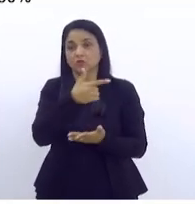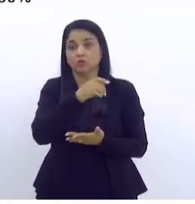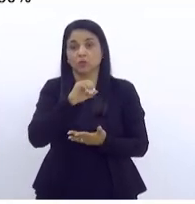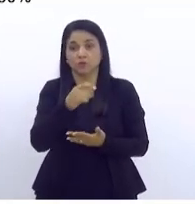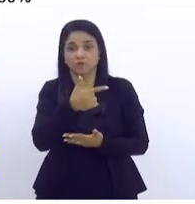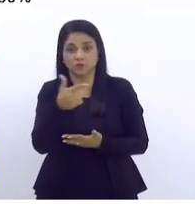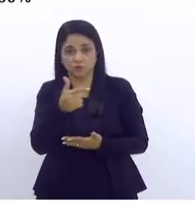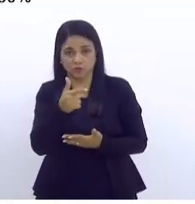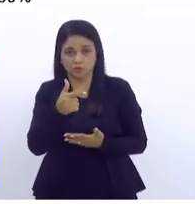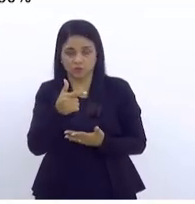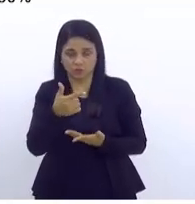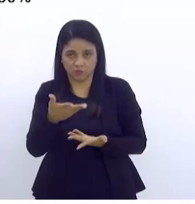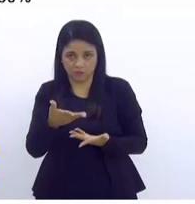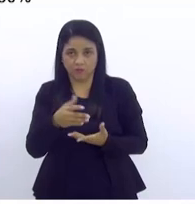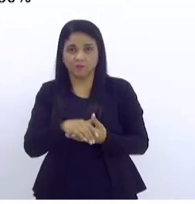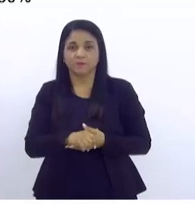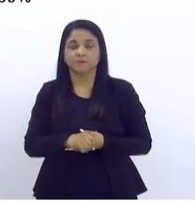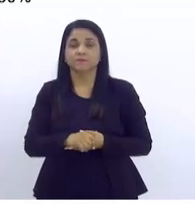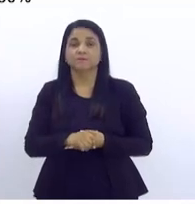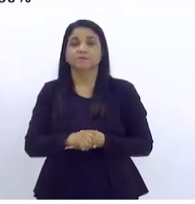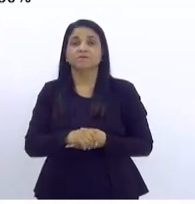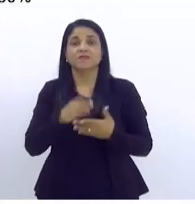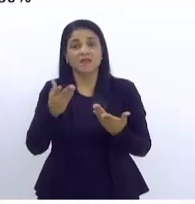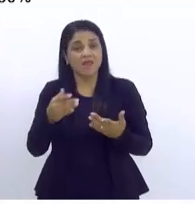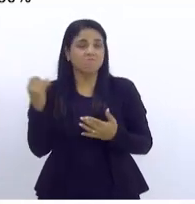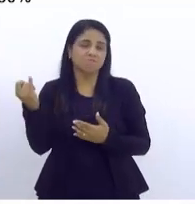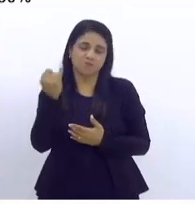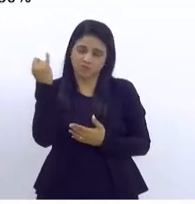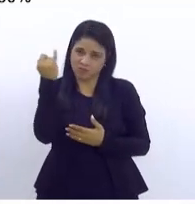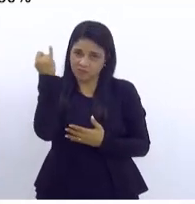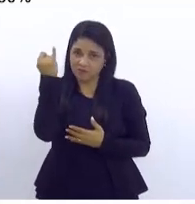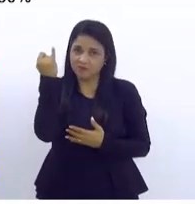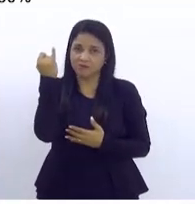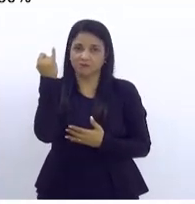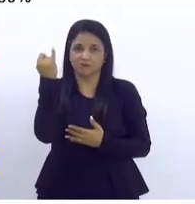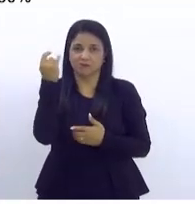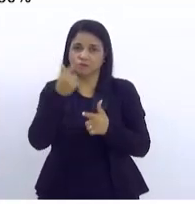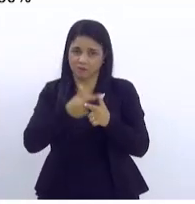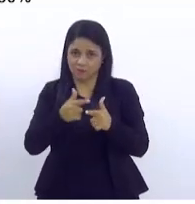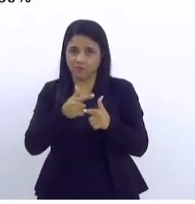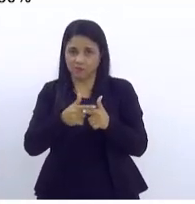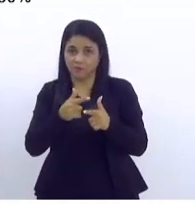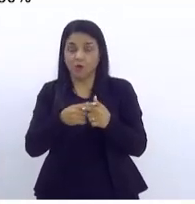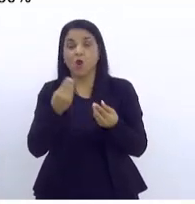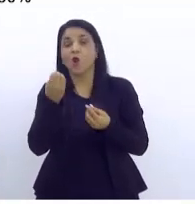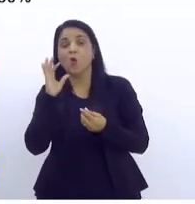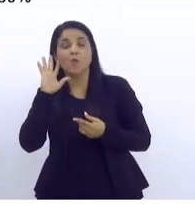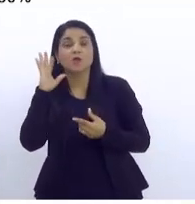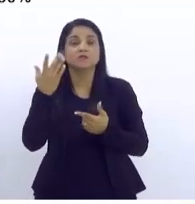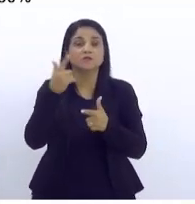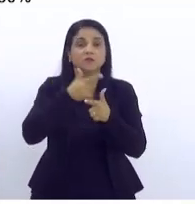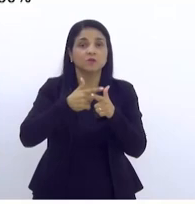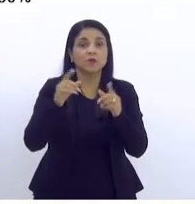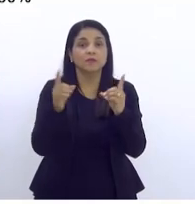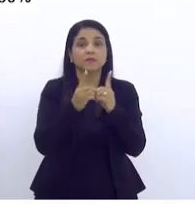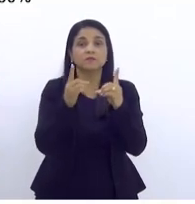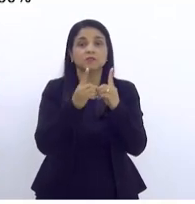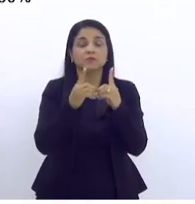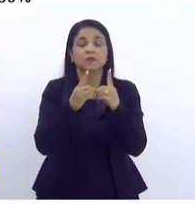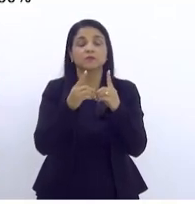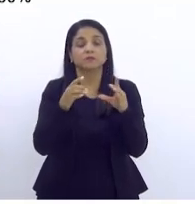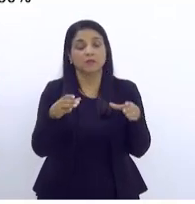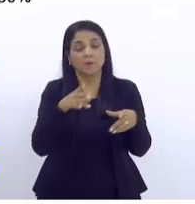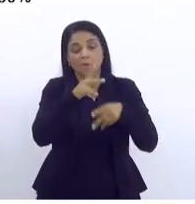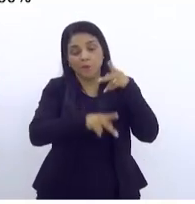né Eh então Eh essa é uma questão importante né como é que você vai resolver o atendimento dessa população mais pobre eh